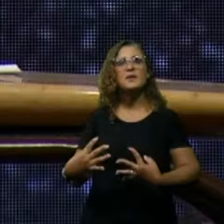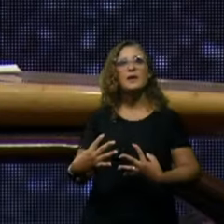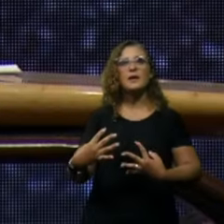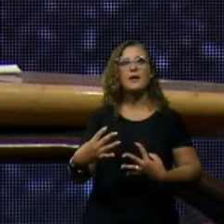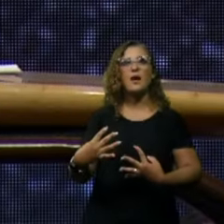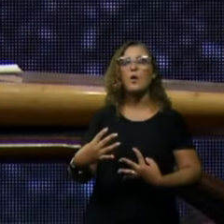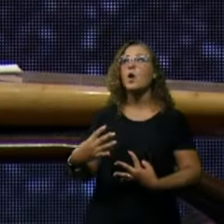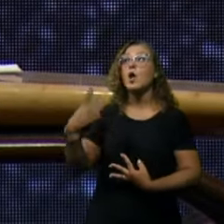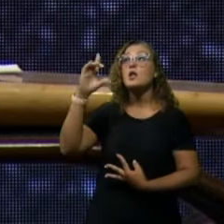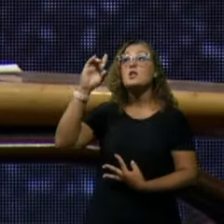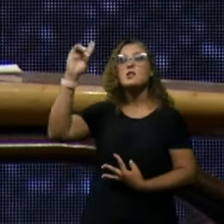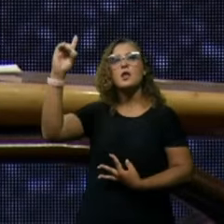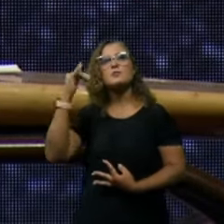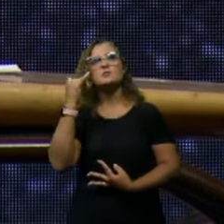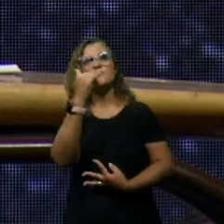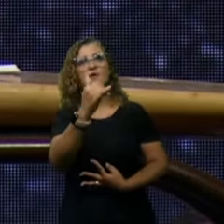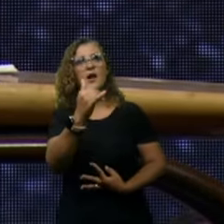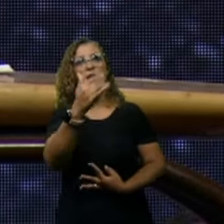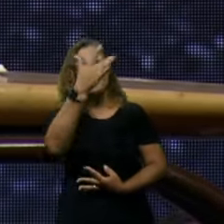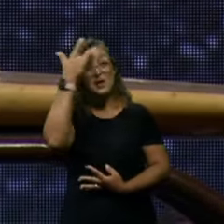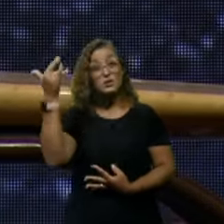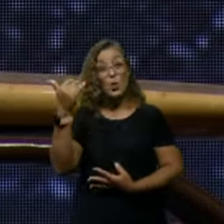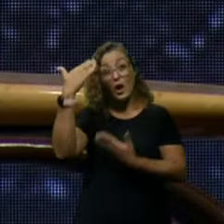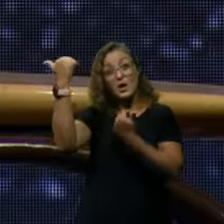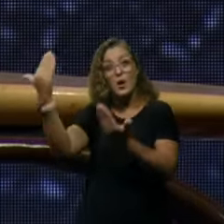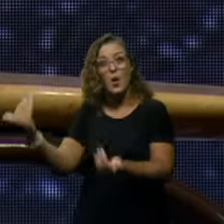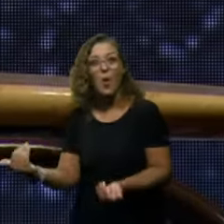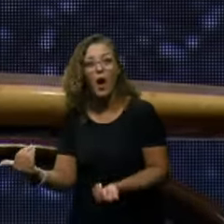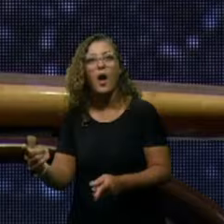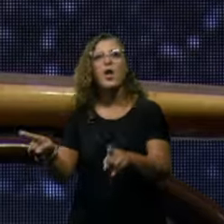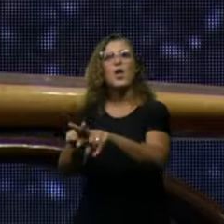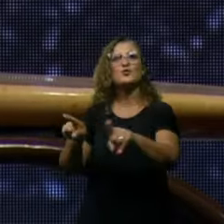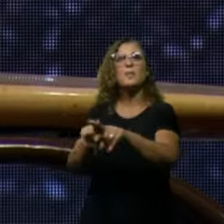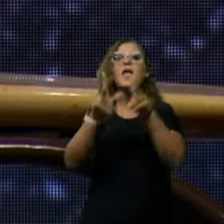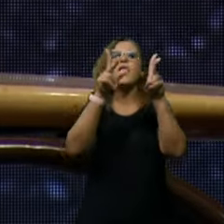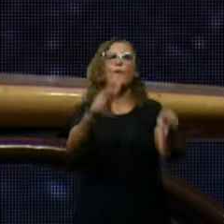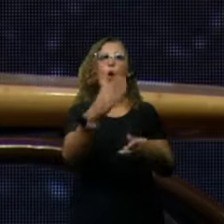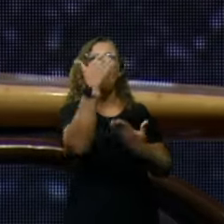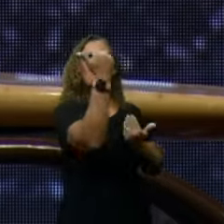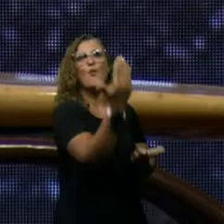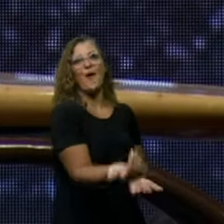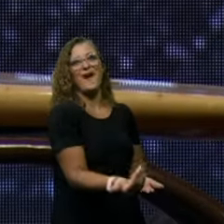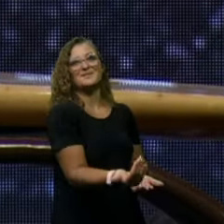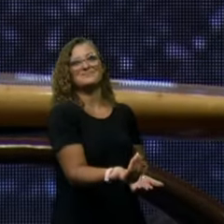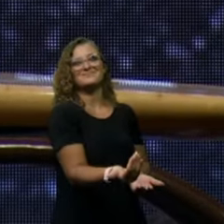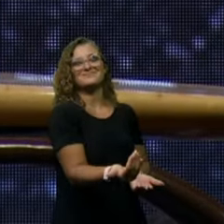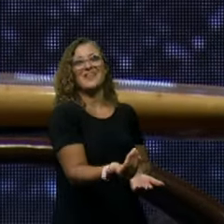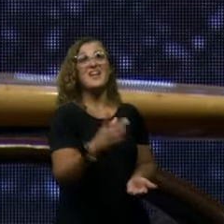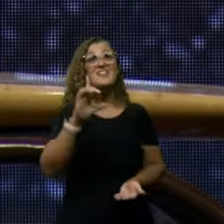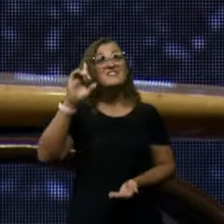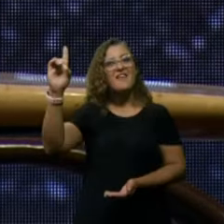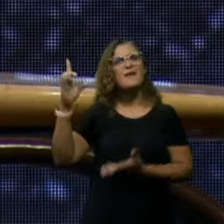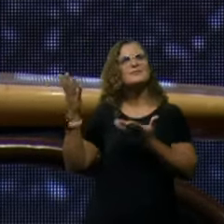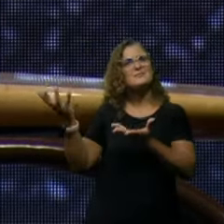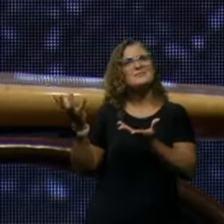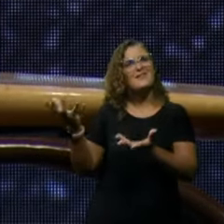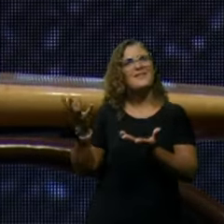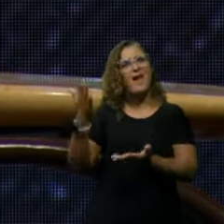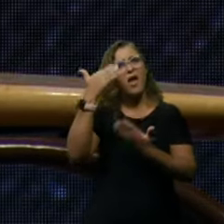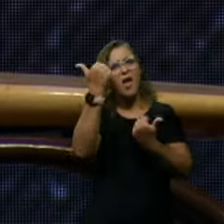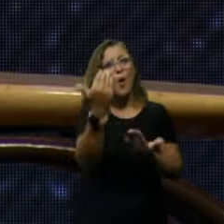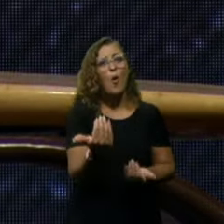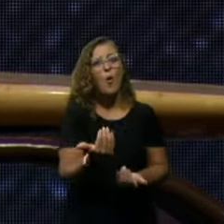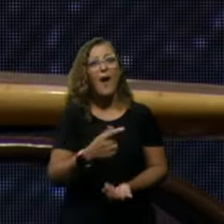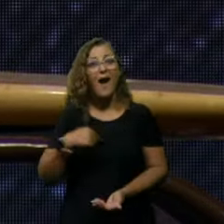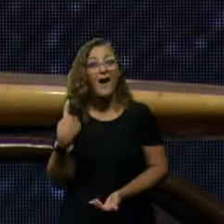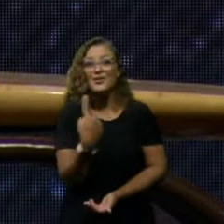aqueles que é um serão tratados com desprezo então a única coisa que Deus quer honrar os seus filhos só que ele quer